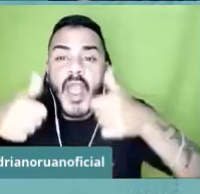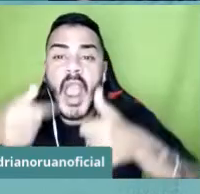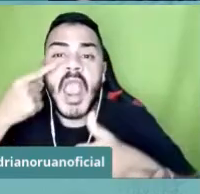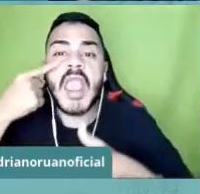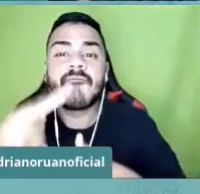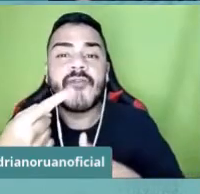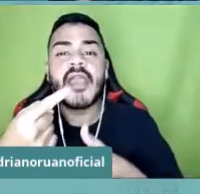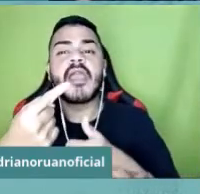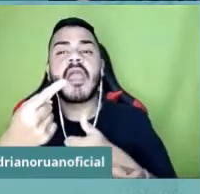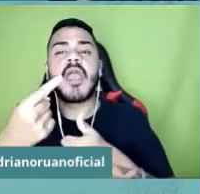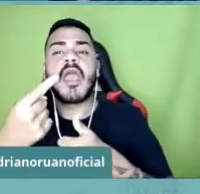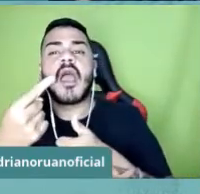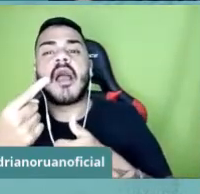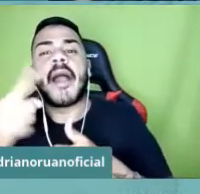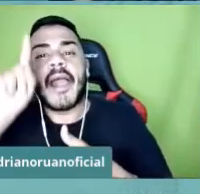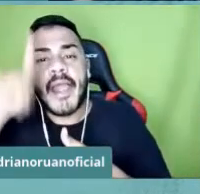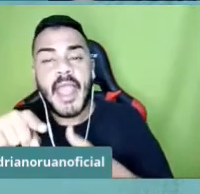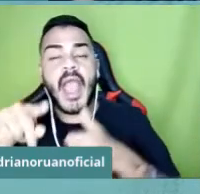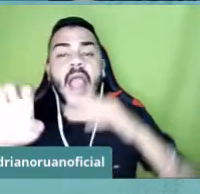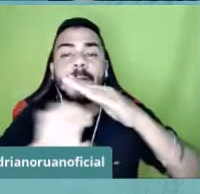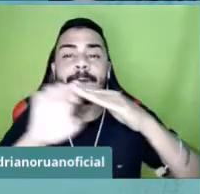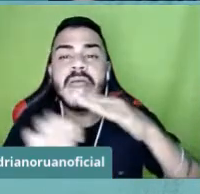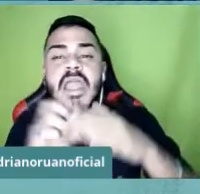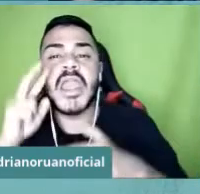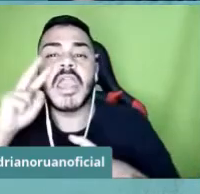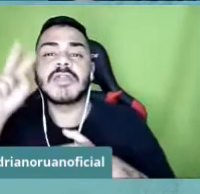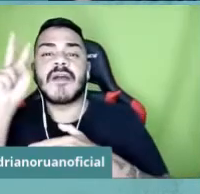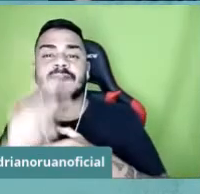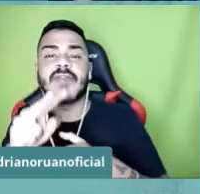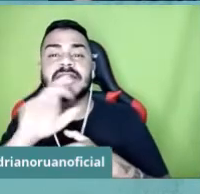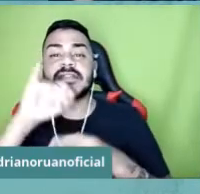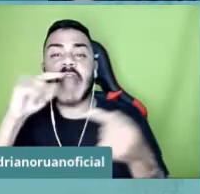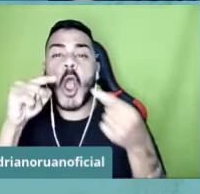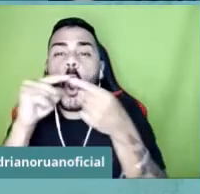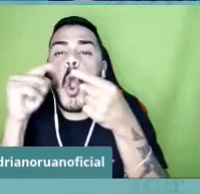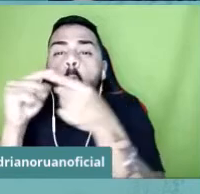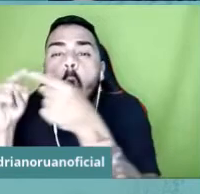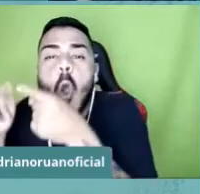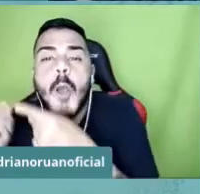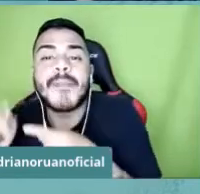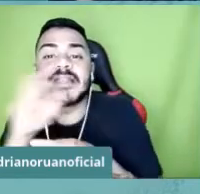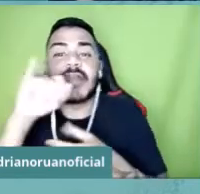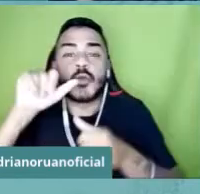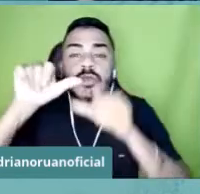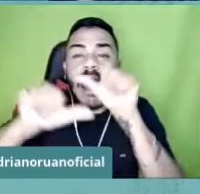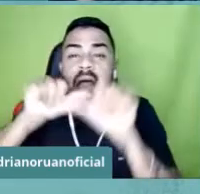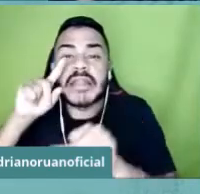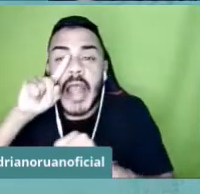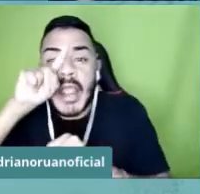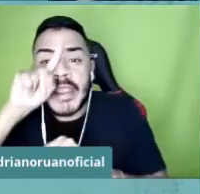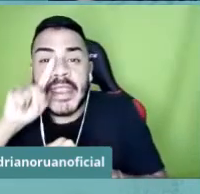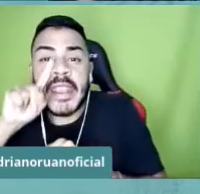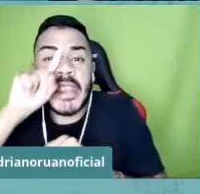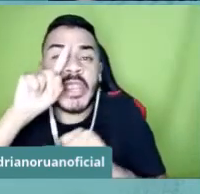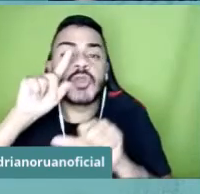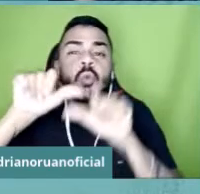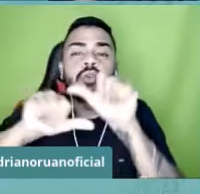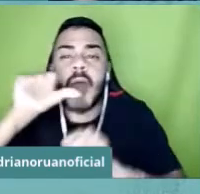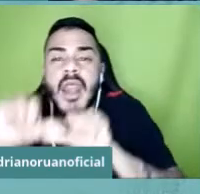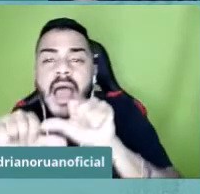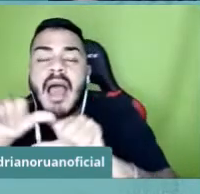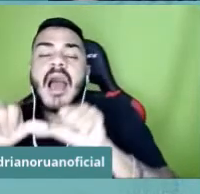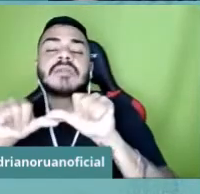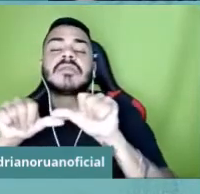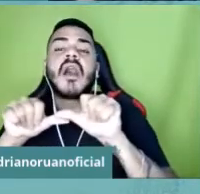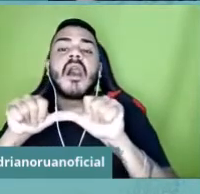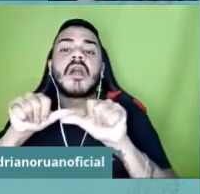presa, confirmar se a concentração está adequada, se não houve nenhum risco de dano